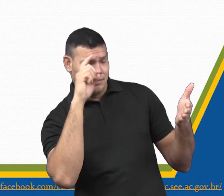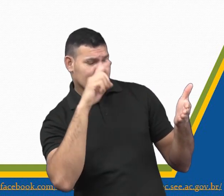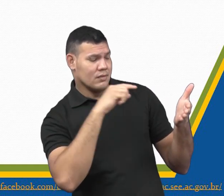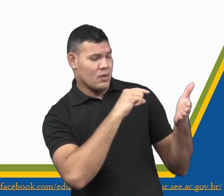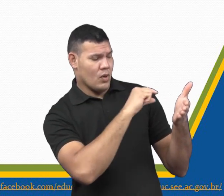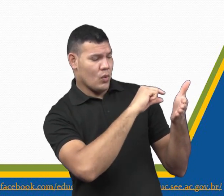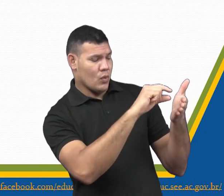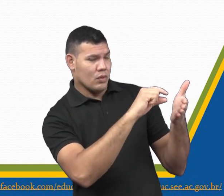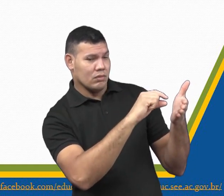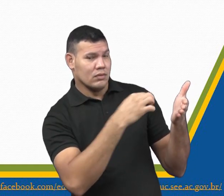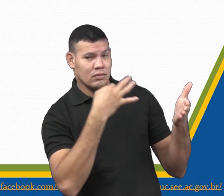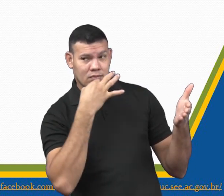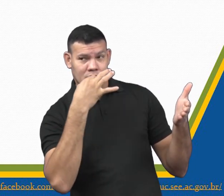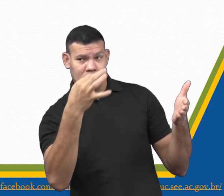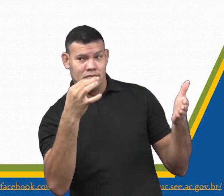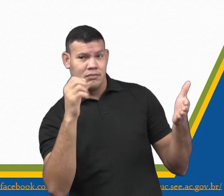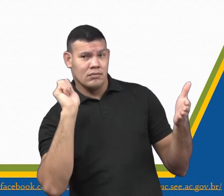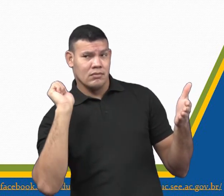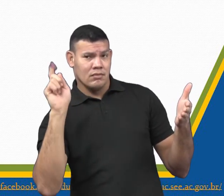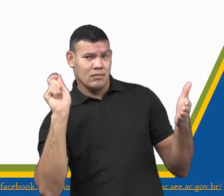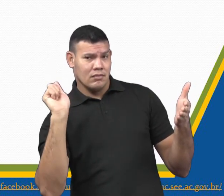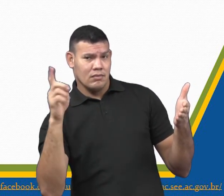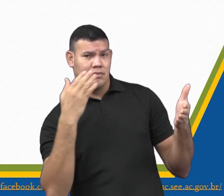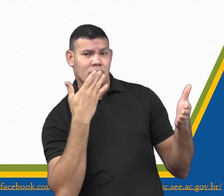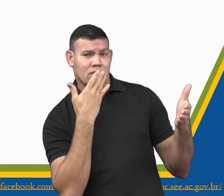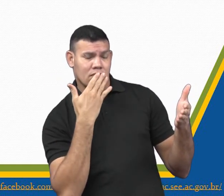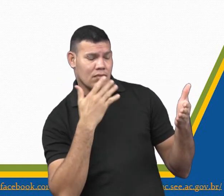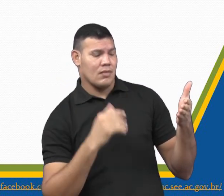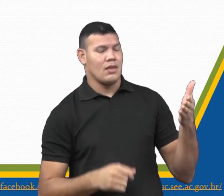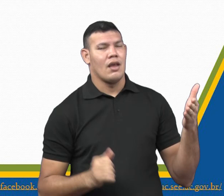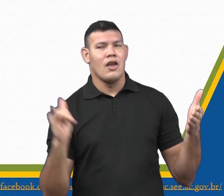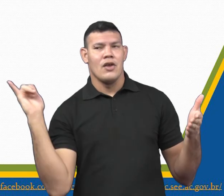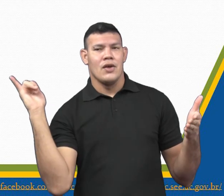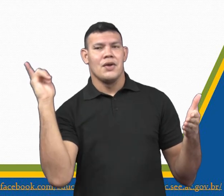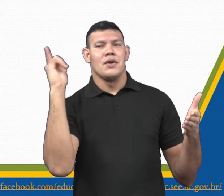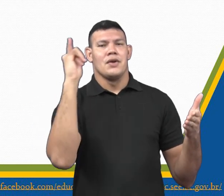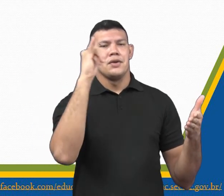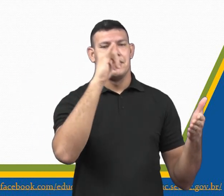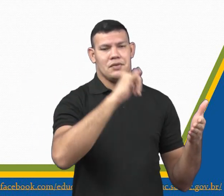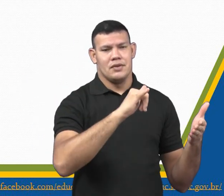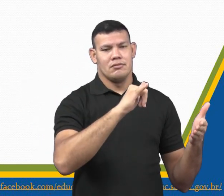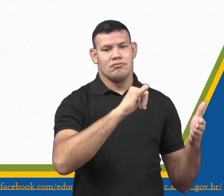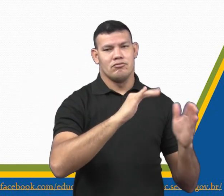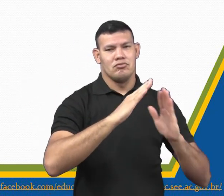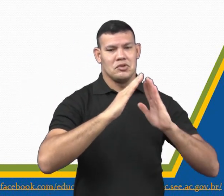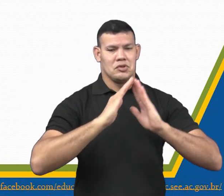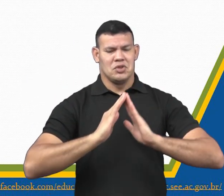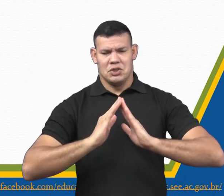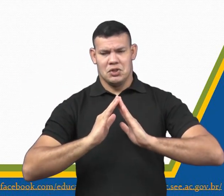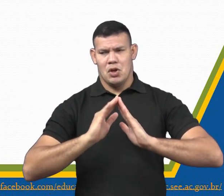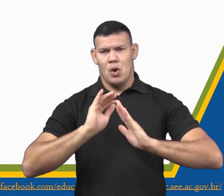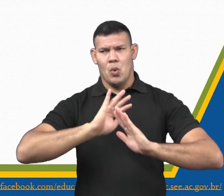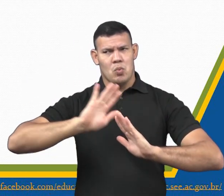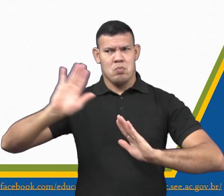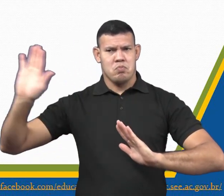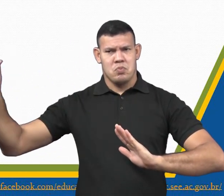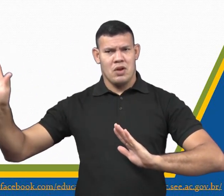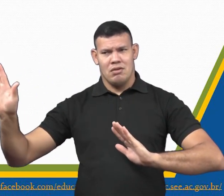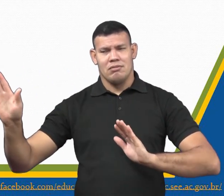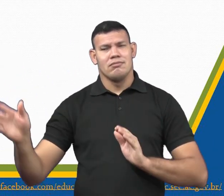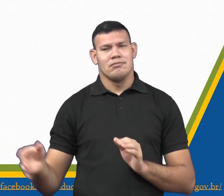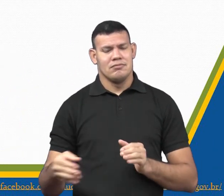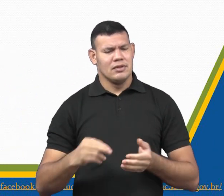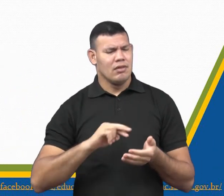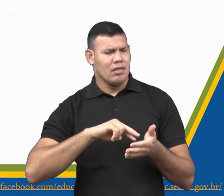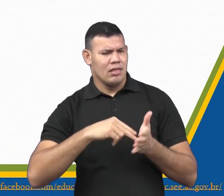foi destacado em azul. Quando ele disse que viajar significa deixar o lar, ele buscou fazer